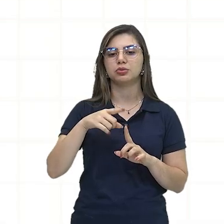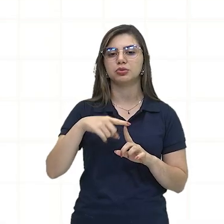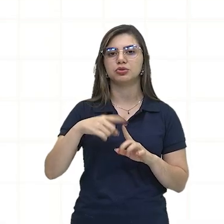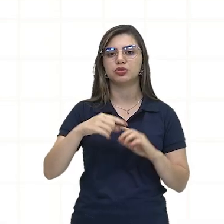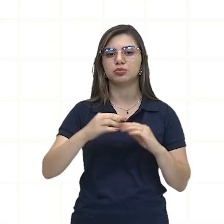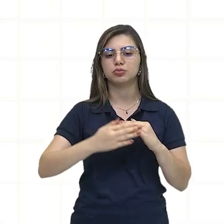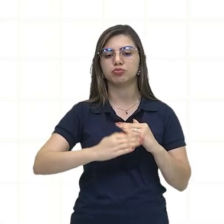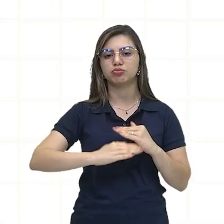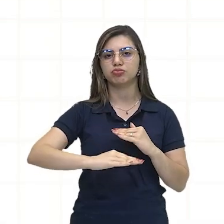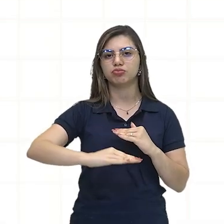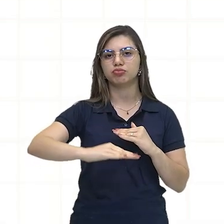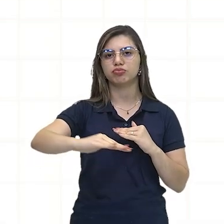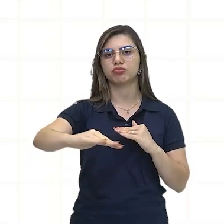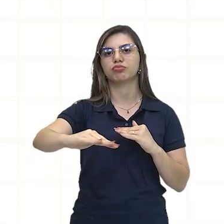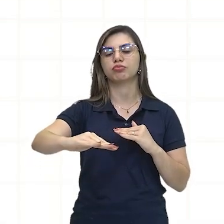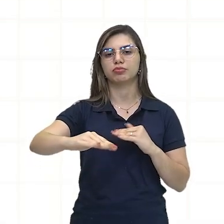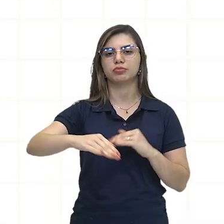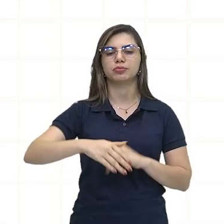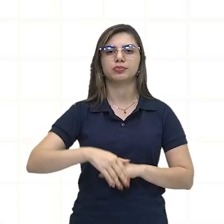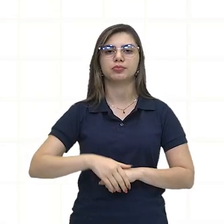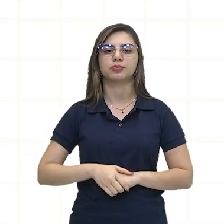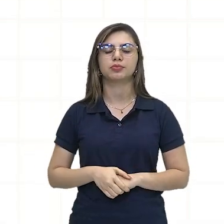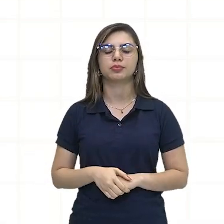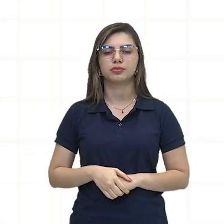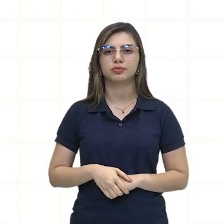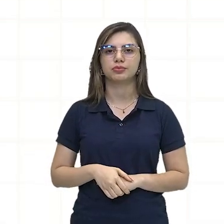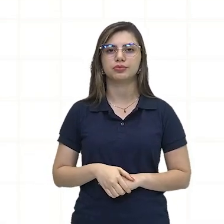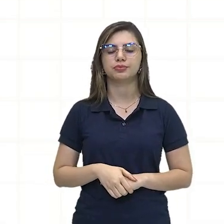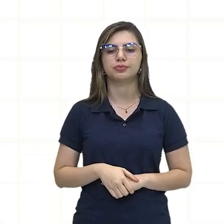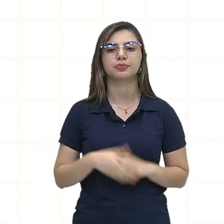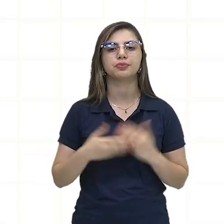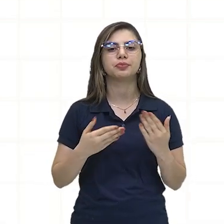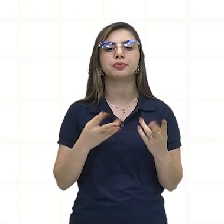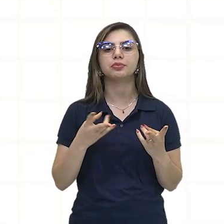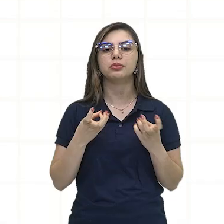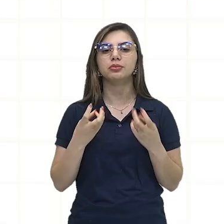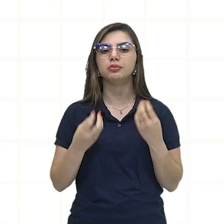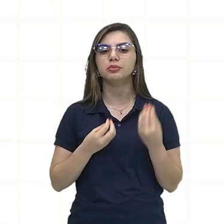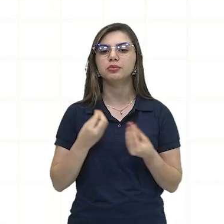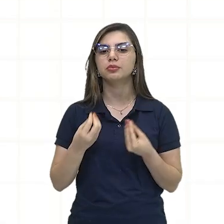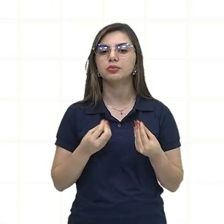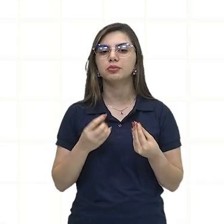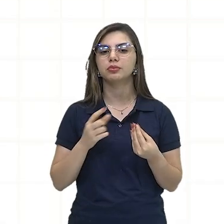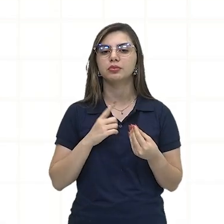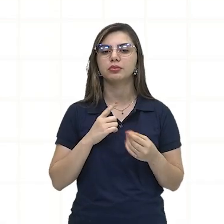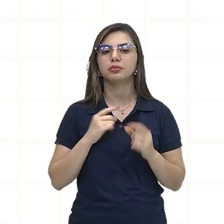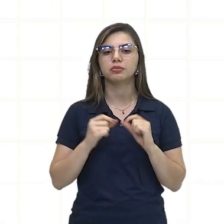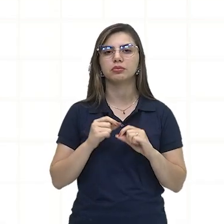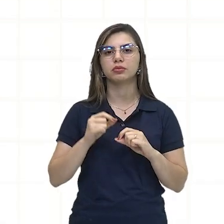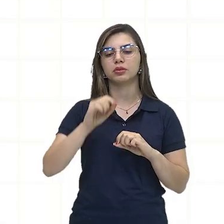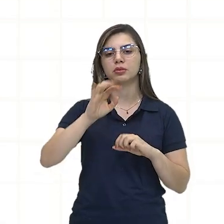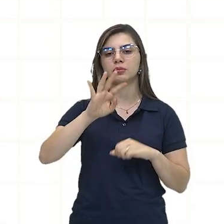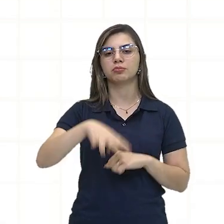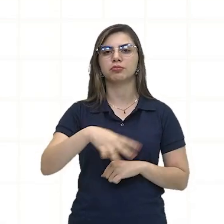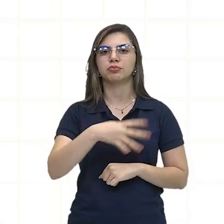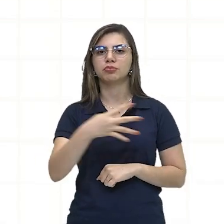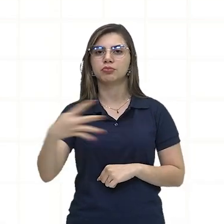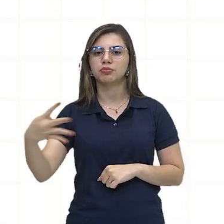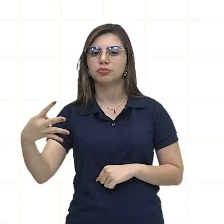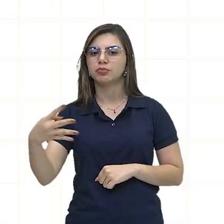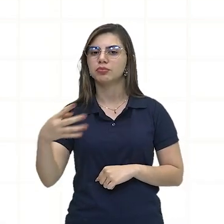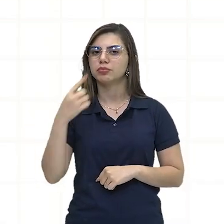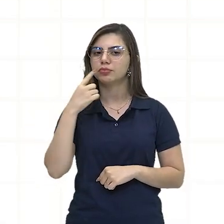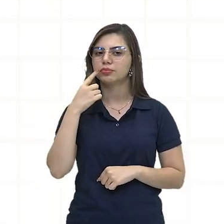é uma planície, tá ok? Percebam que ela é toda coberta por uma grade. Não sei também se vocês